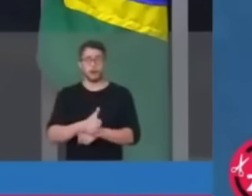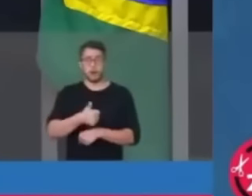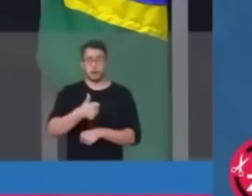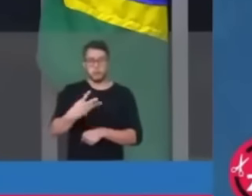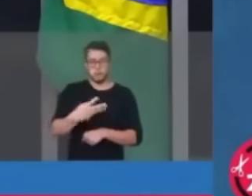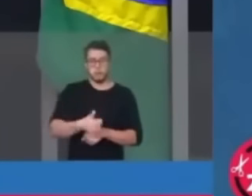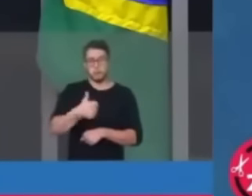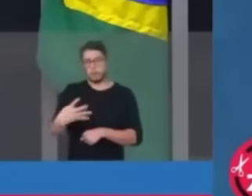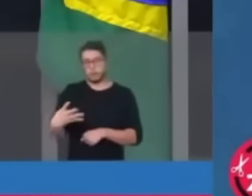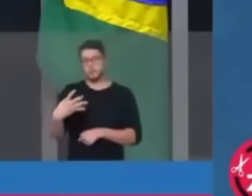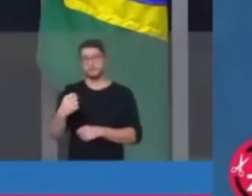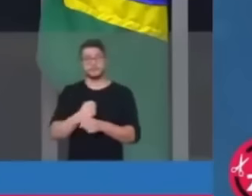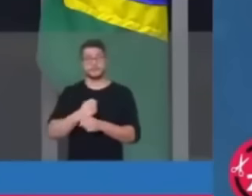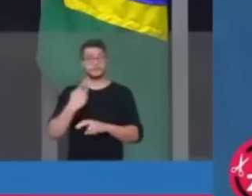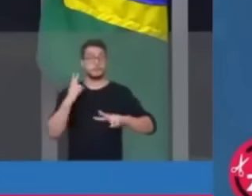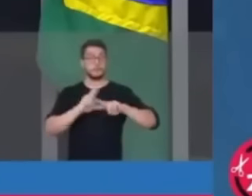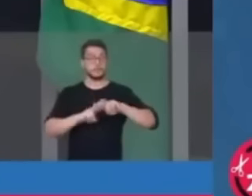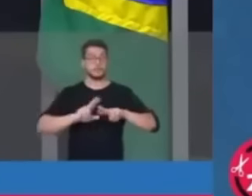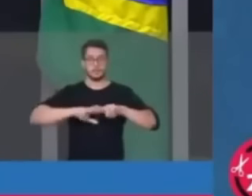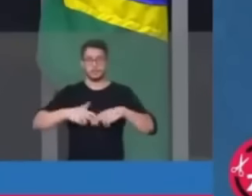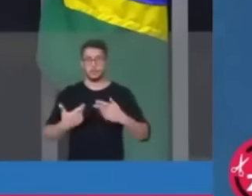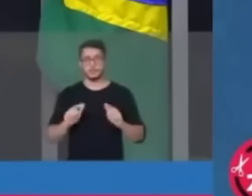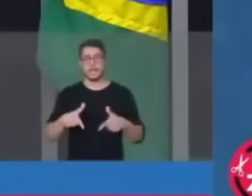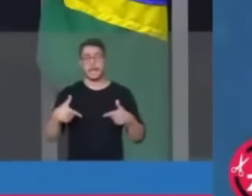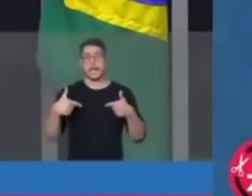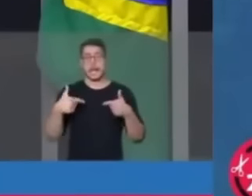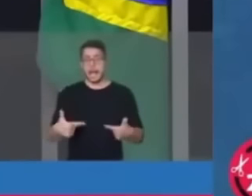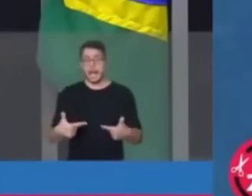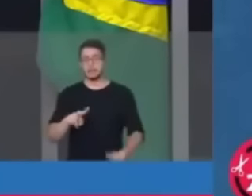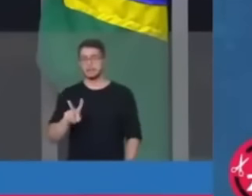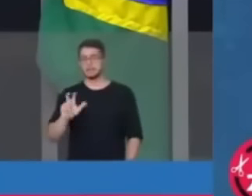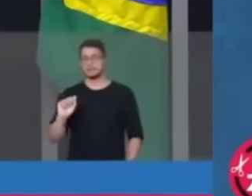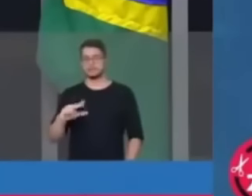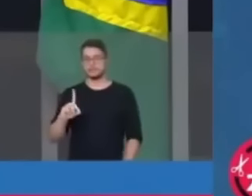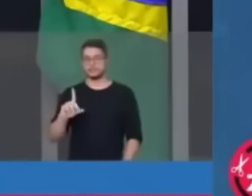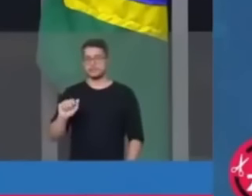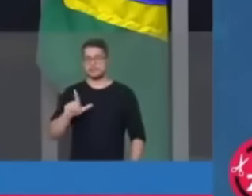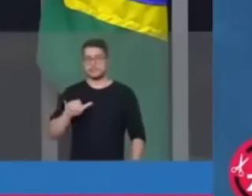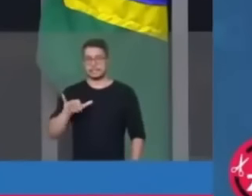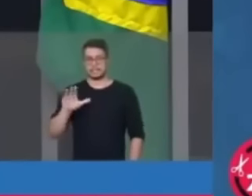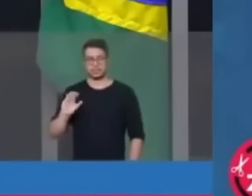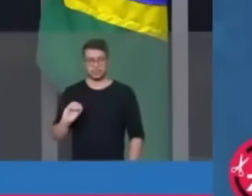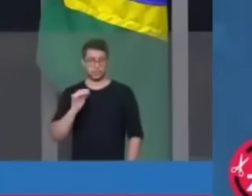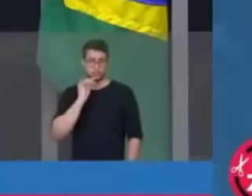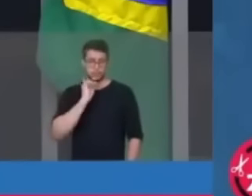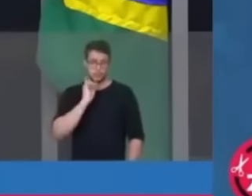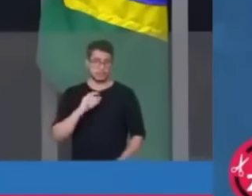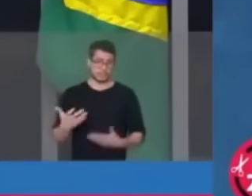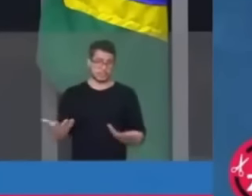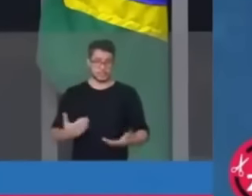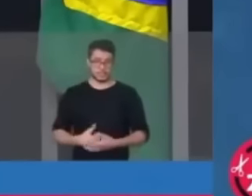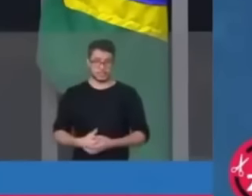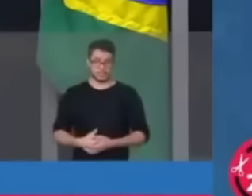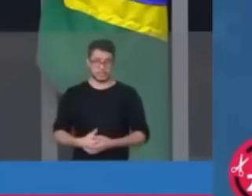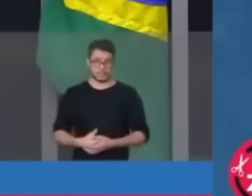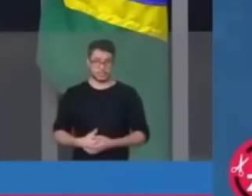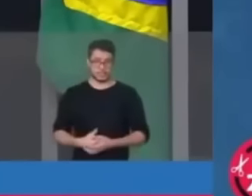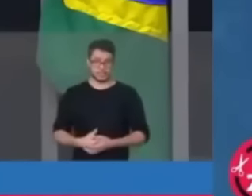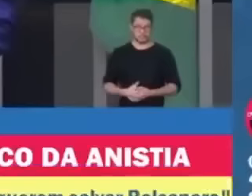presas porque cometeram atos esses sim que devem ser coibidos de depredação do patrimônio ou de invasão de prédio